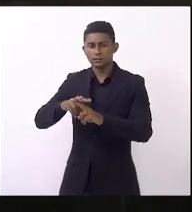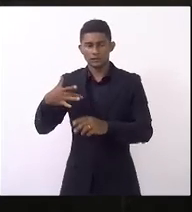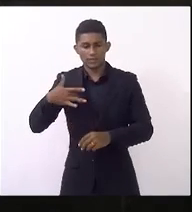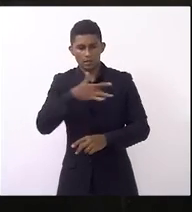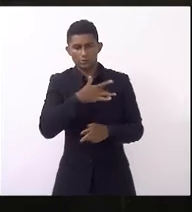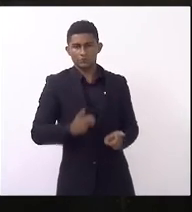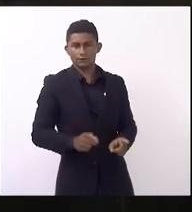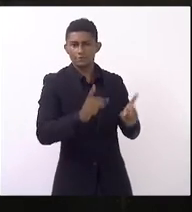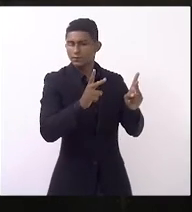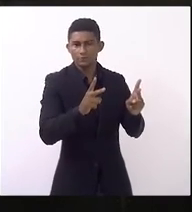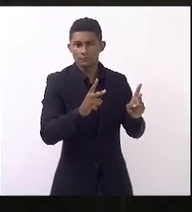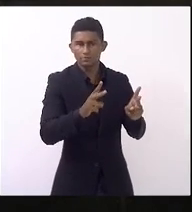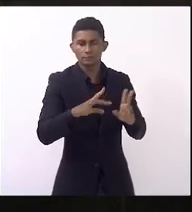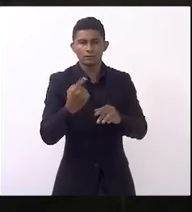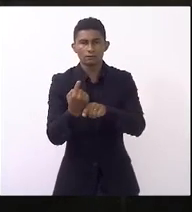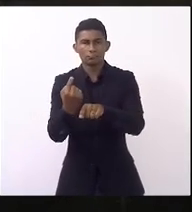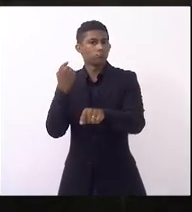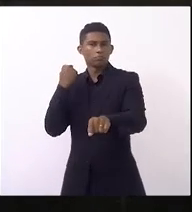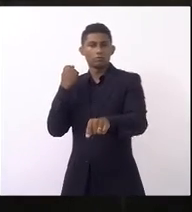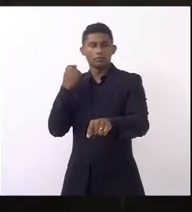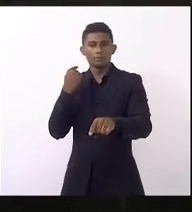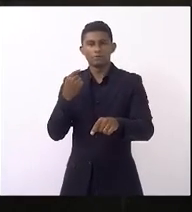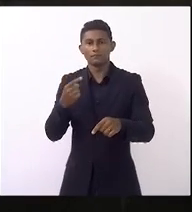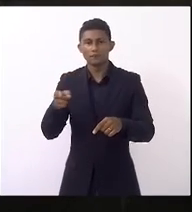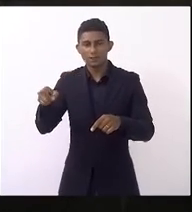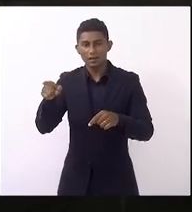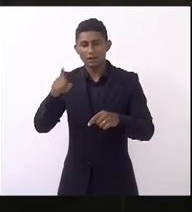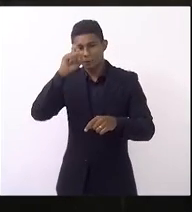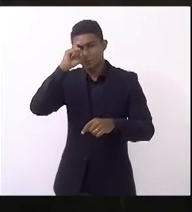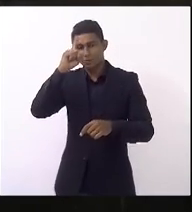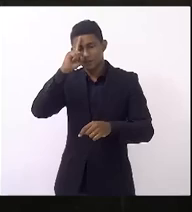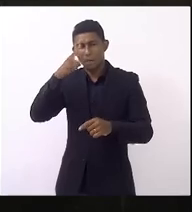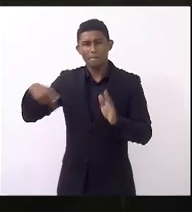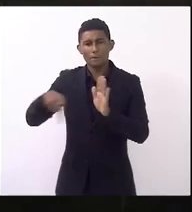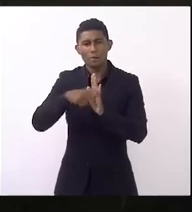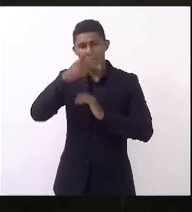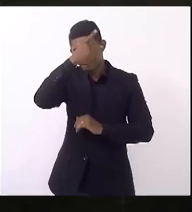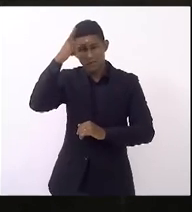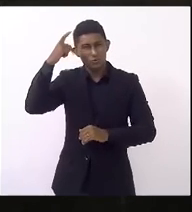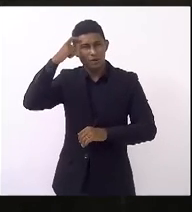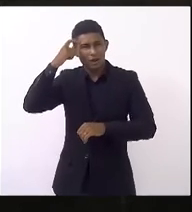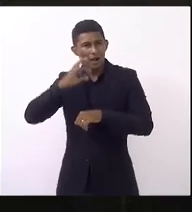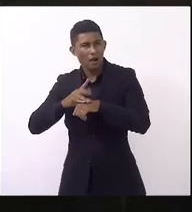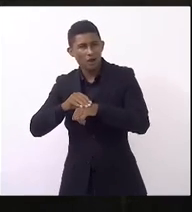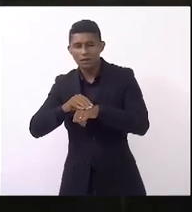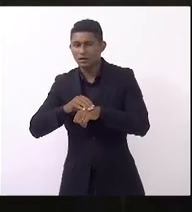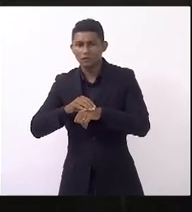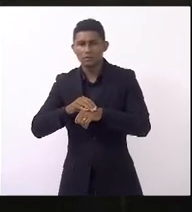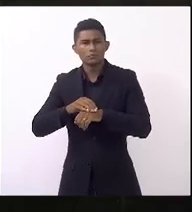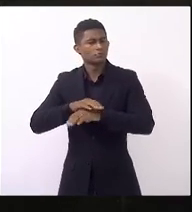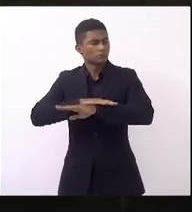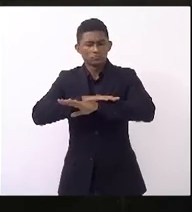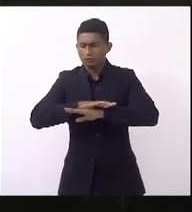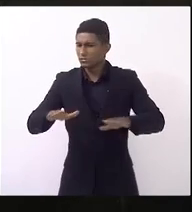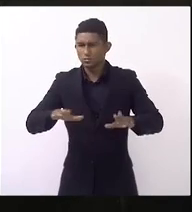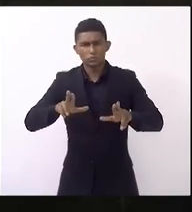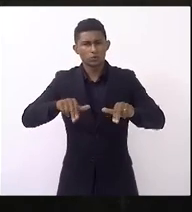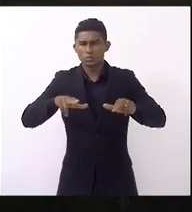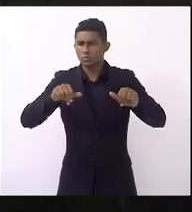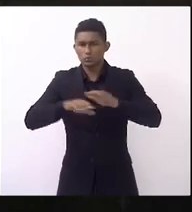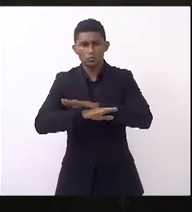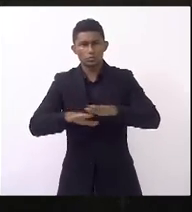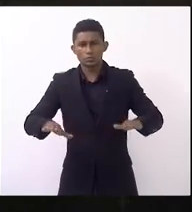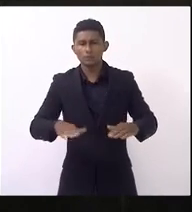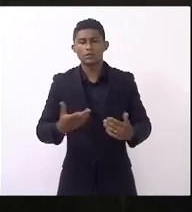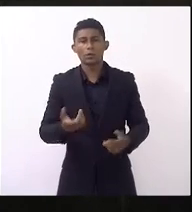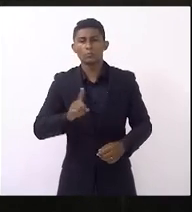passo atrás, manicômios, nunca mais nós vamos lutar para que essa portaria do Ministério da Saúde seja revogada e,